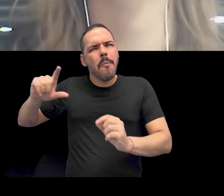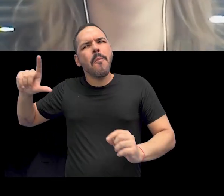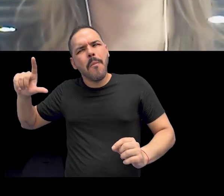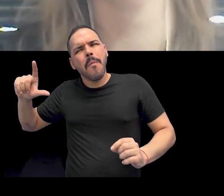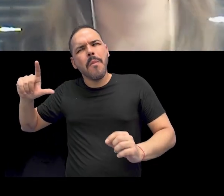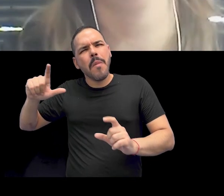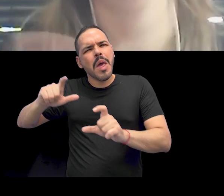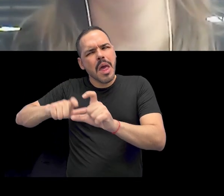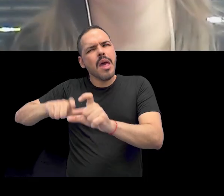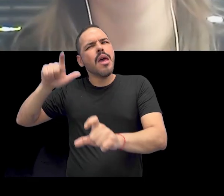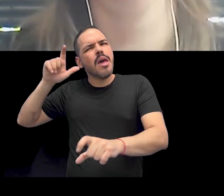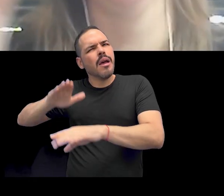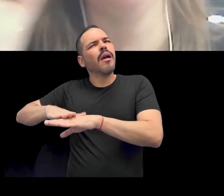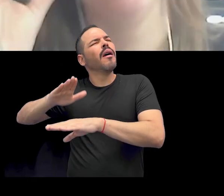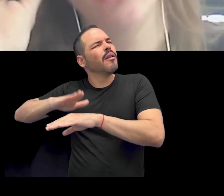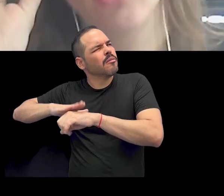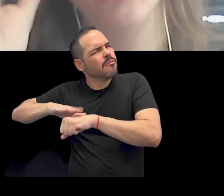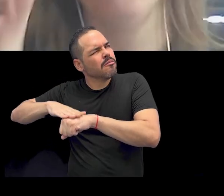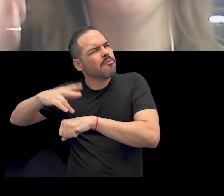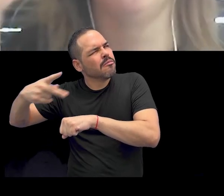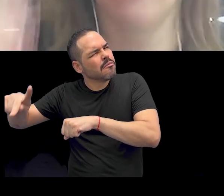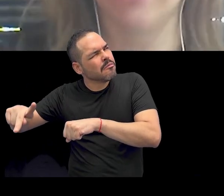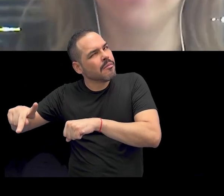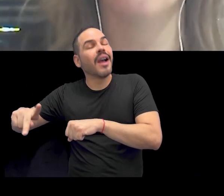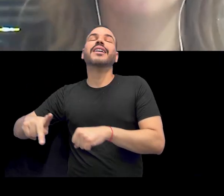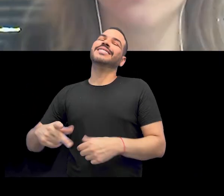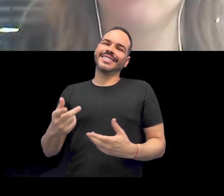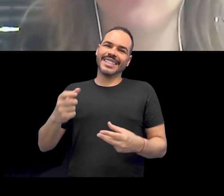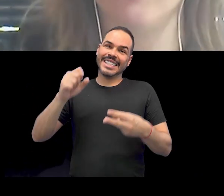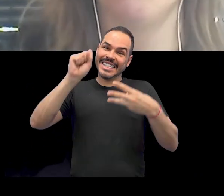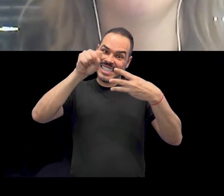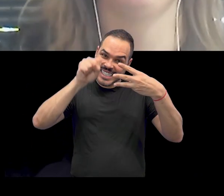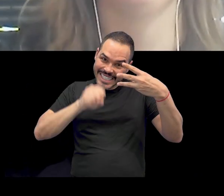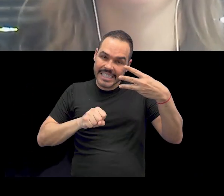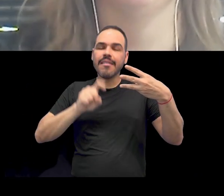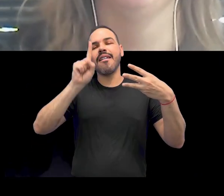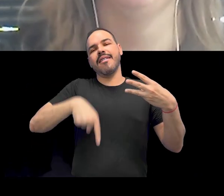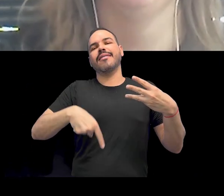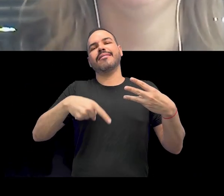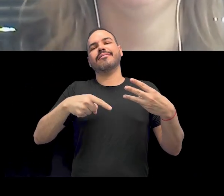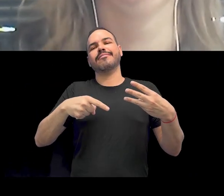gente pode entender este recurso, essa estratégia como uma tecnologia assistiva.